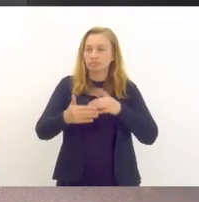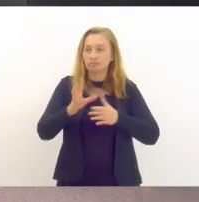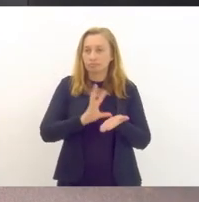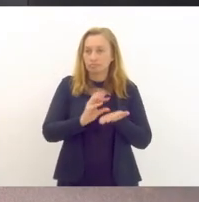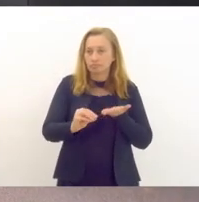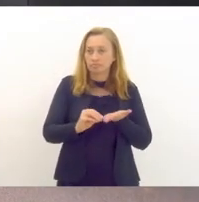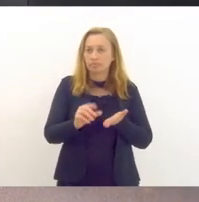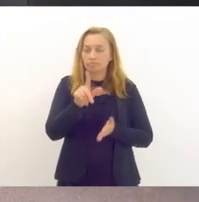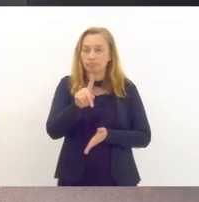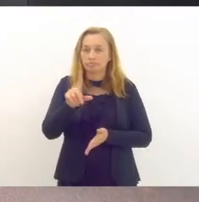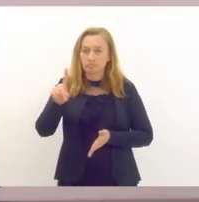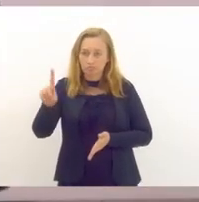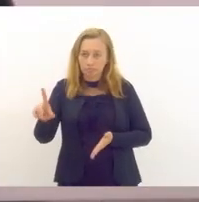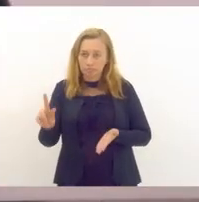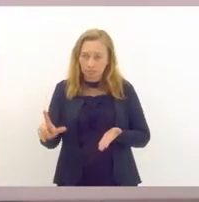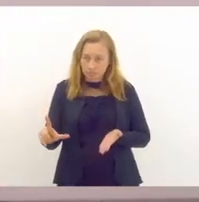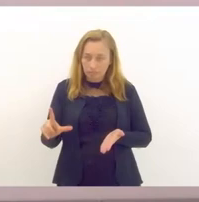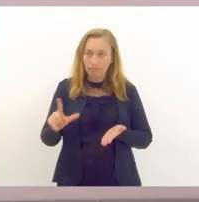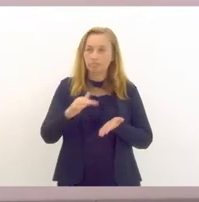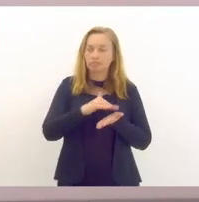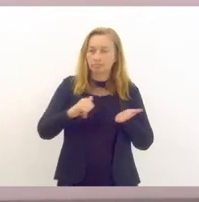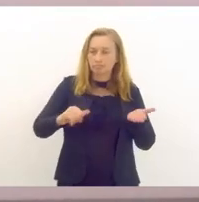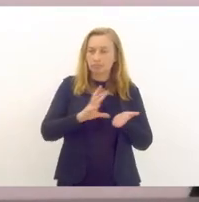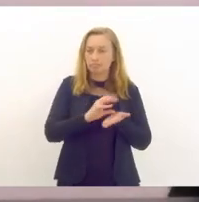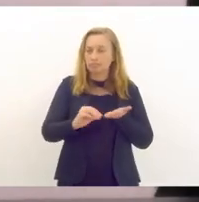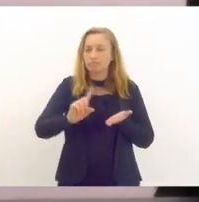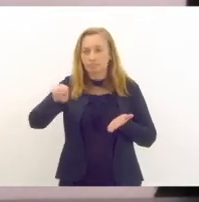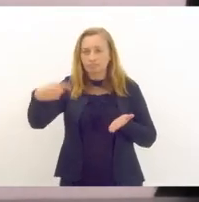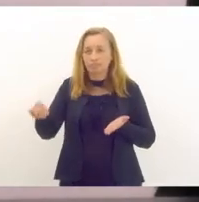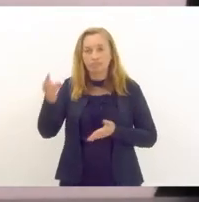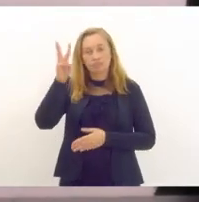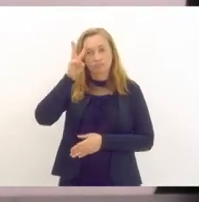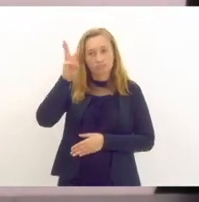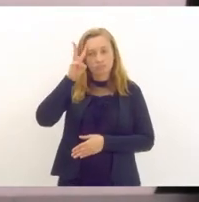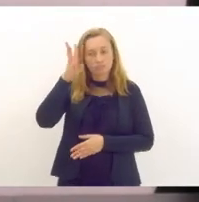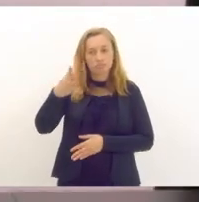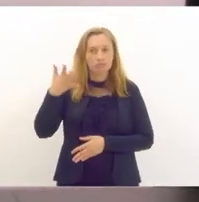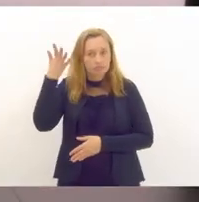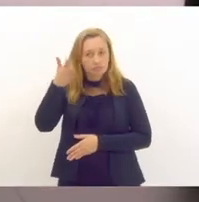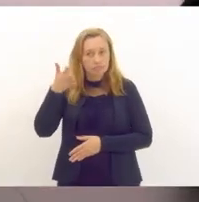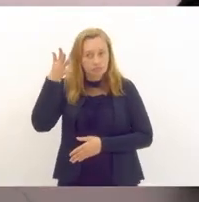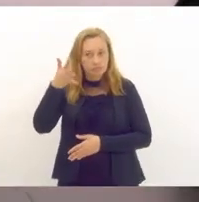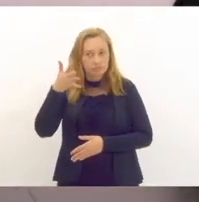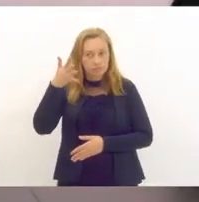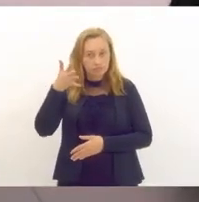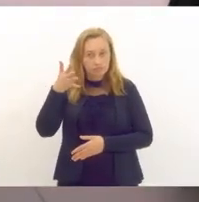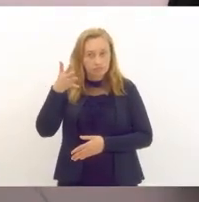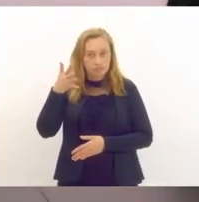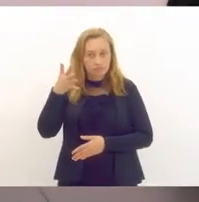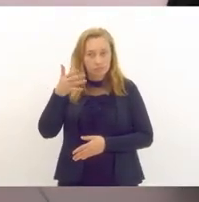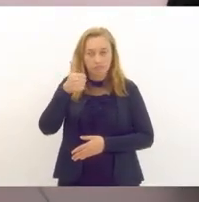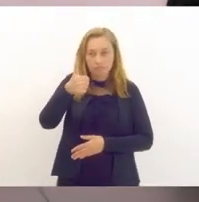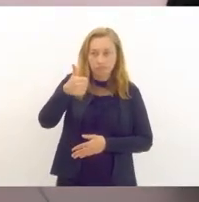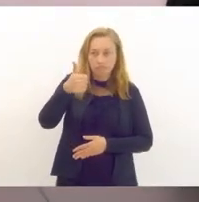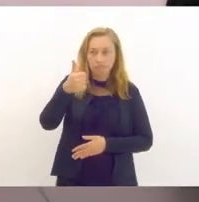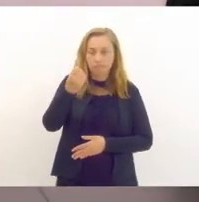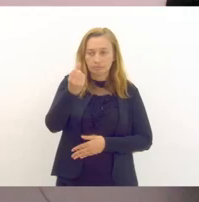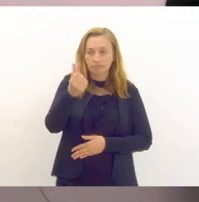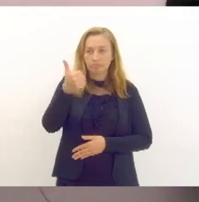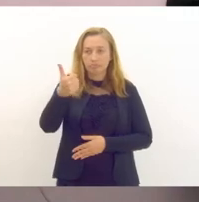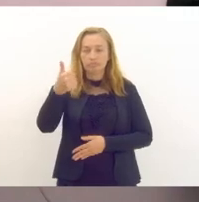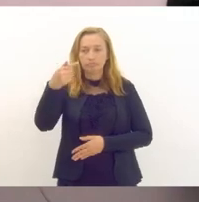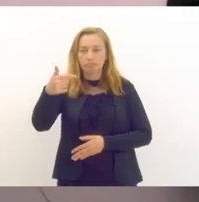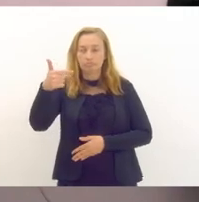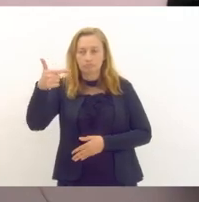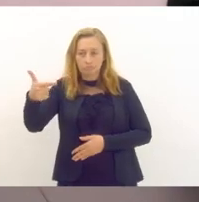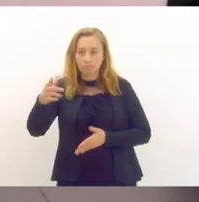pdl eu vou tirar de pauta e na próxima terça-feira a mensagem que ganhou o número de 6172 está lá na